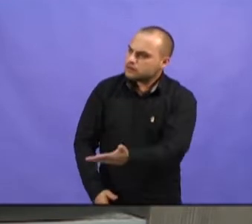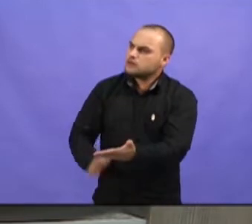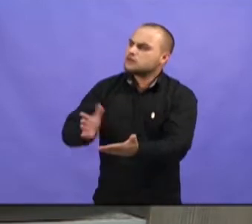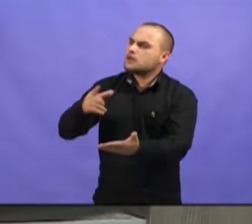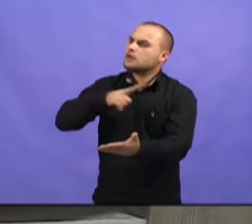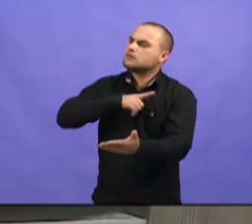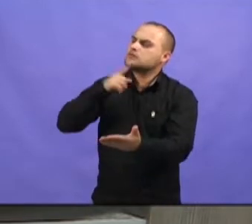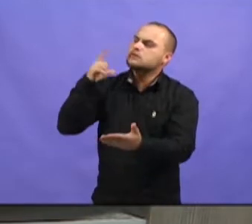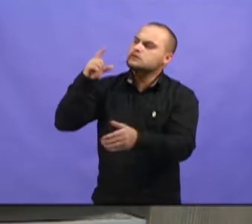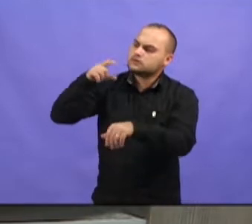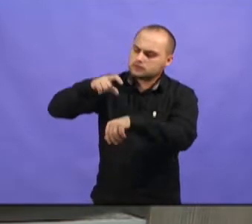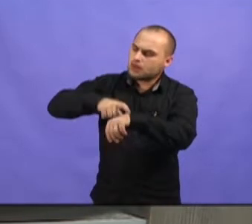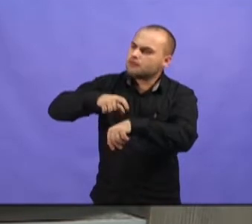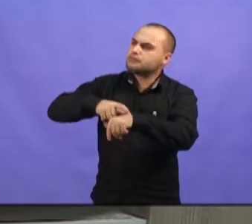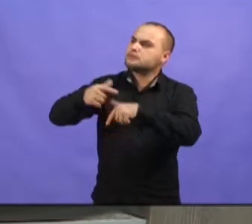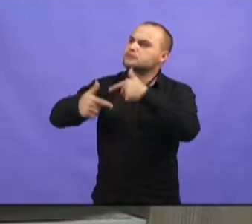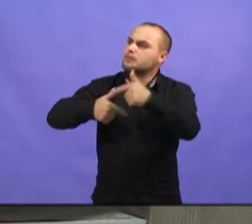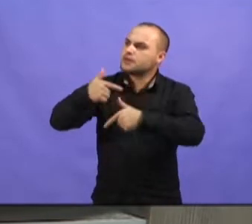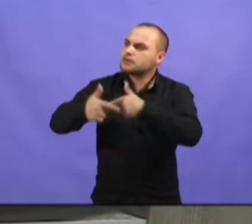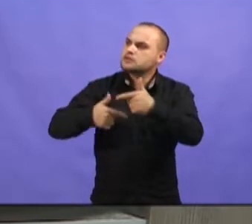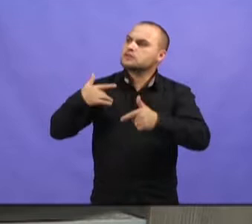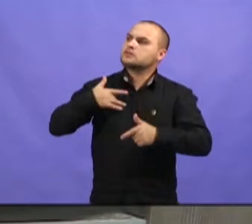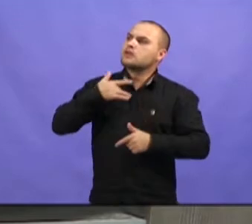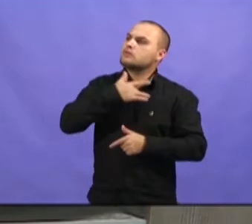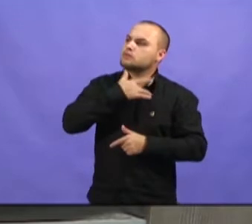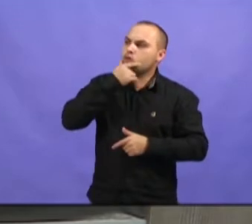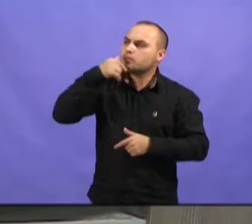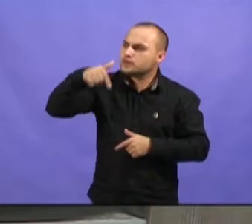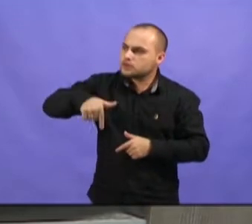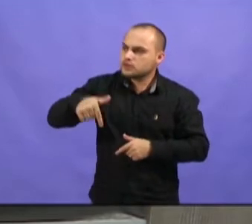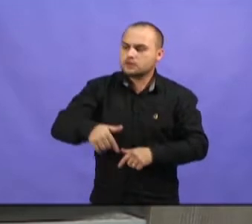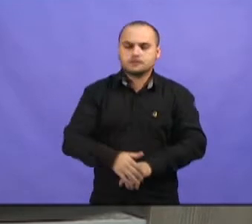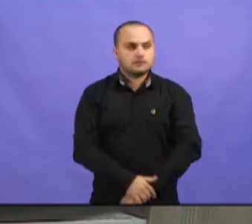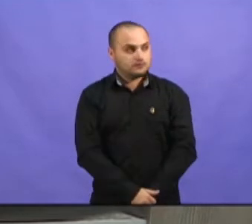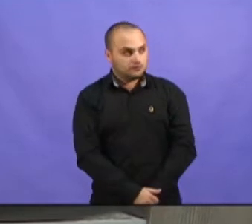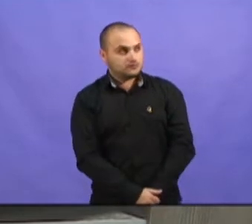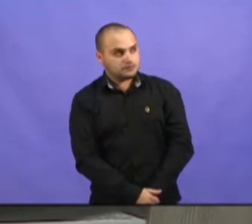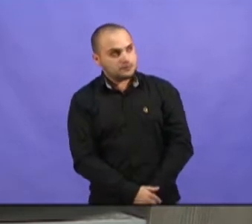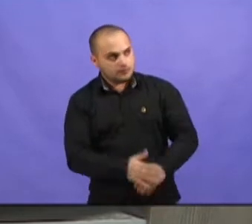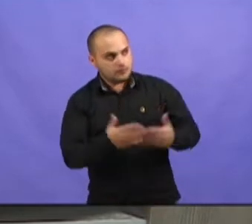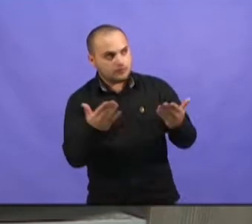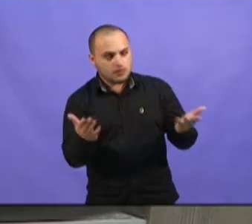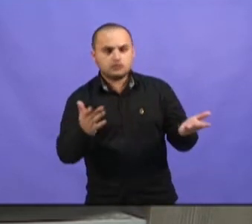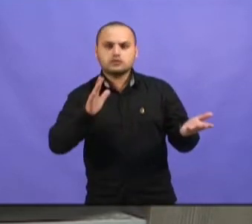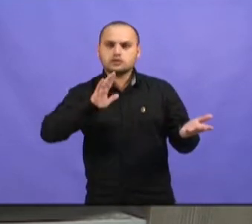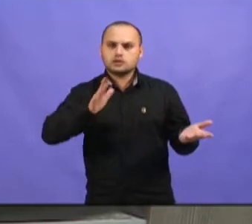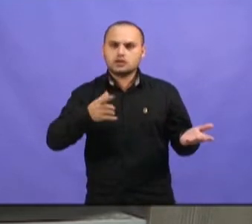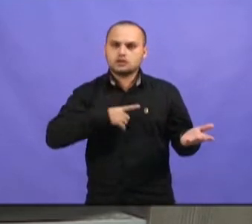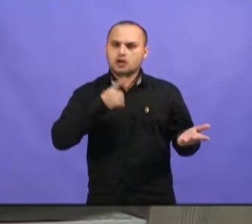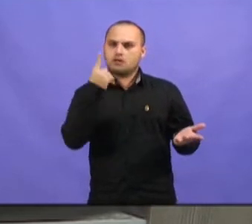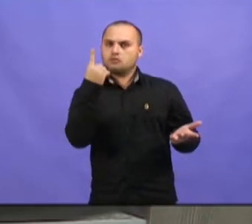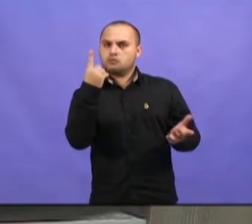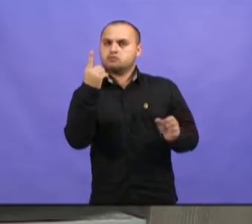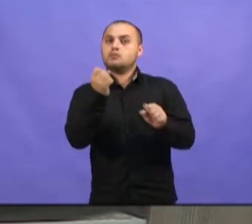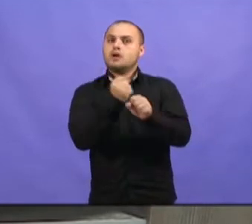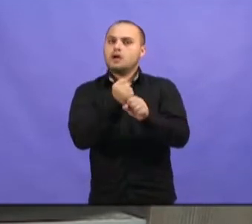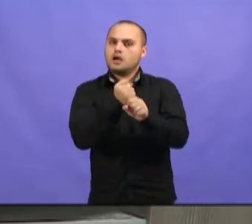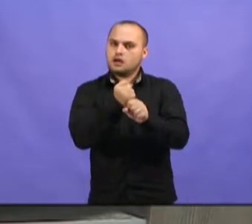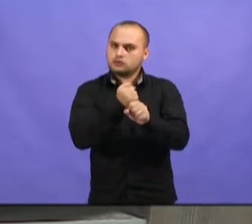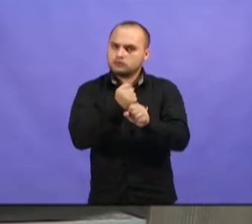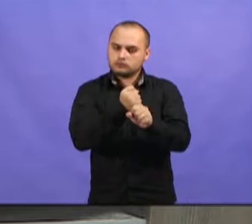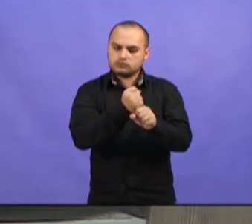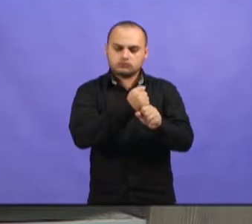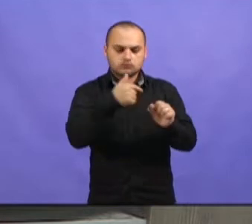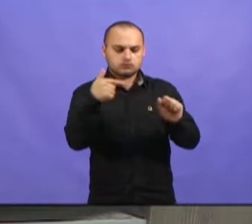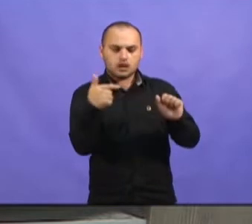setor da saúde do homem aqui no município? Certo. A gente já está há um ano fazendo essa proposta de